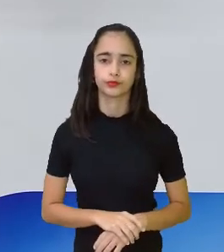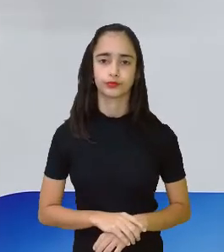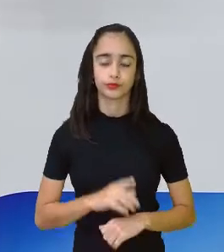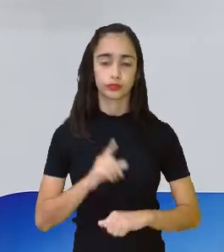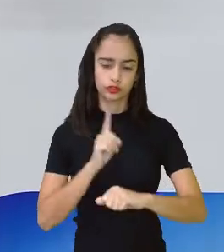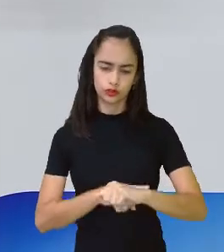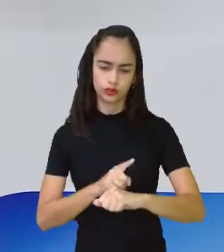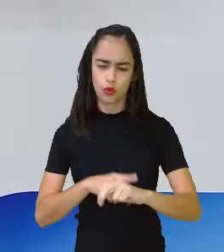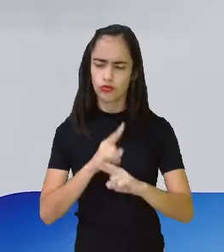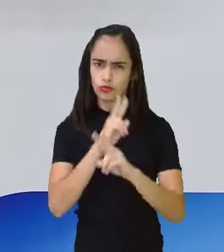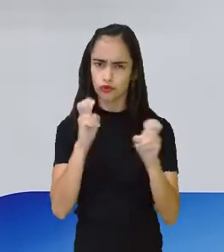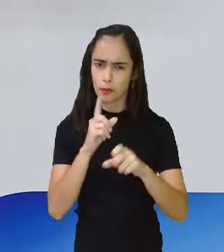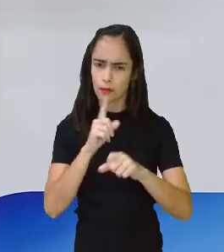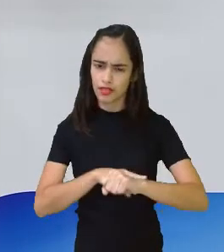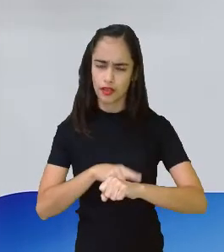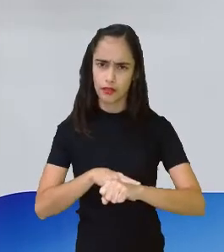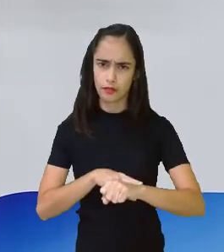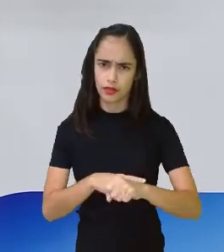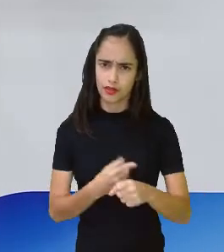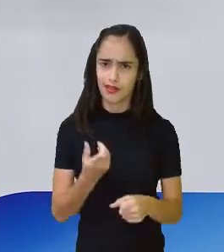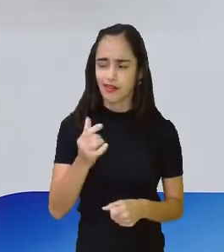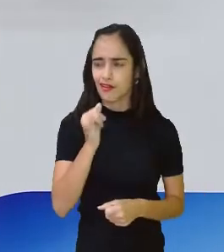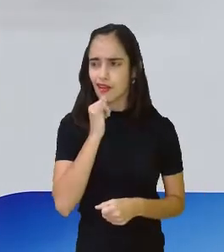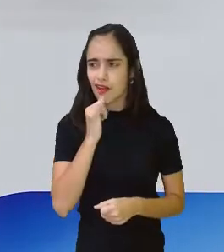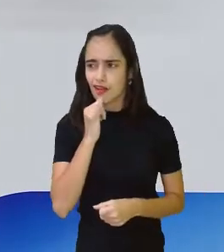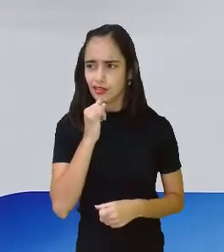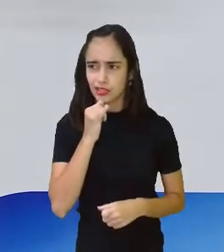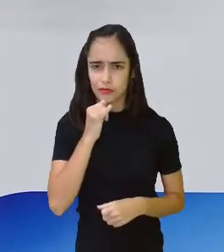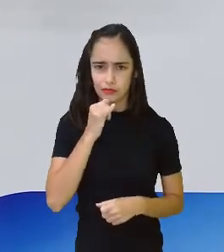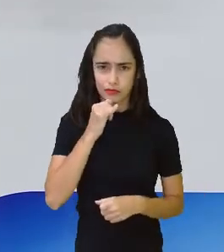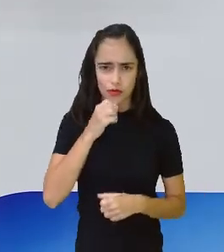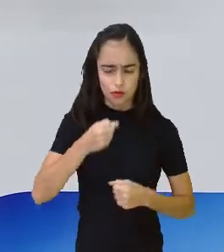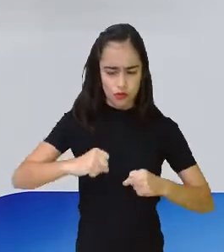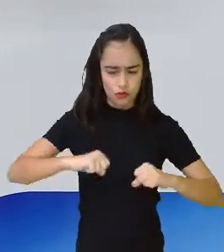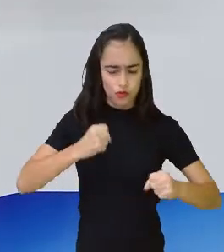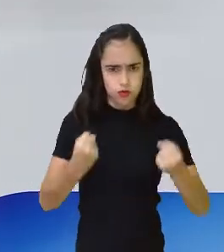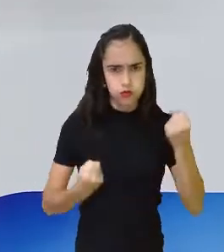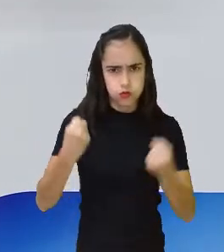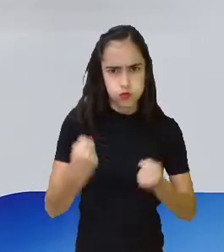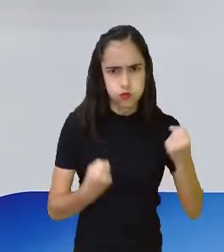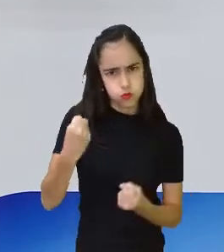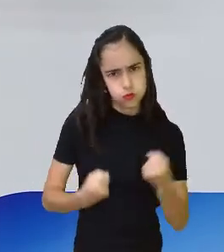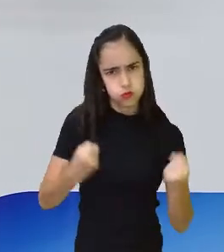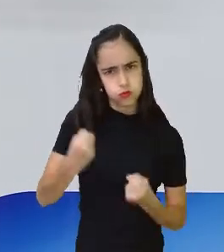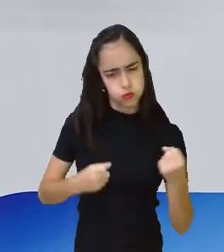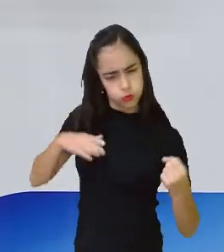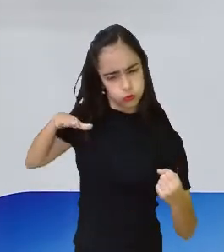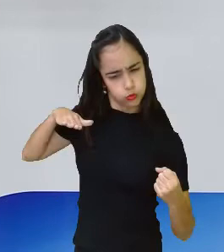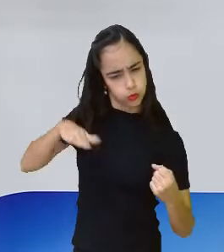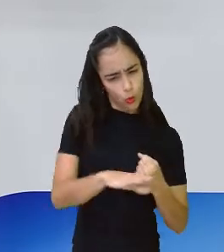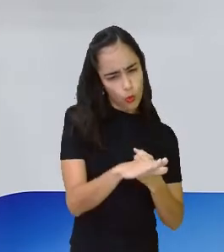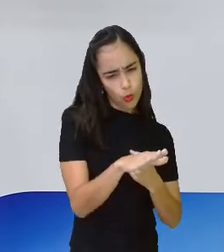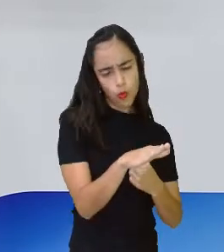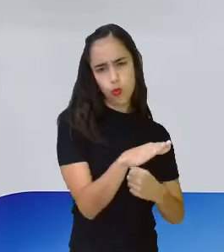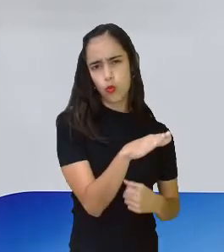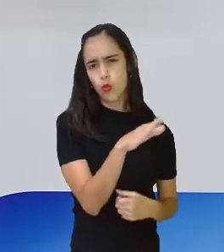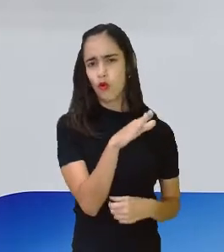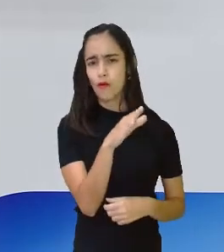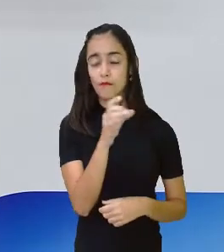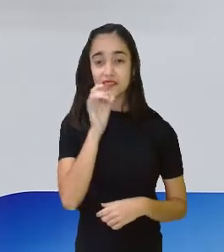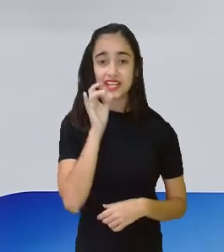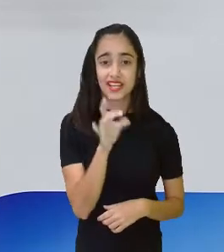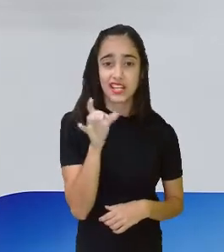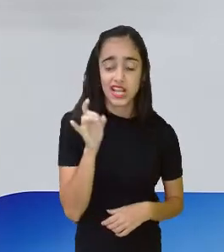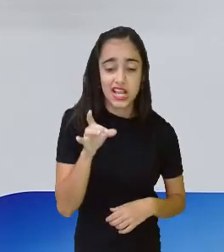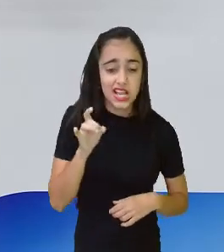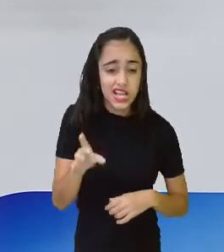numa corrida de automóvel, onde cada milésimo de segundo, vê que parte pequena do tempo